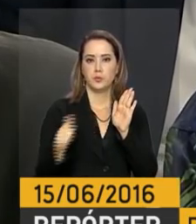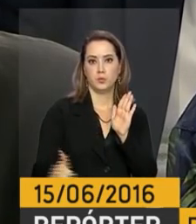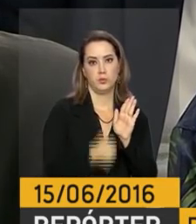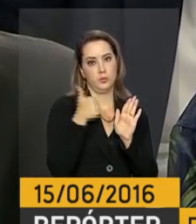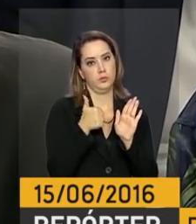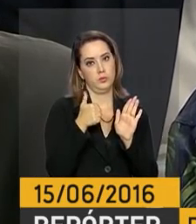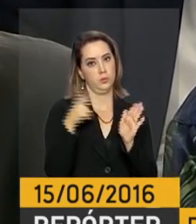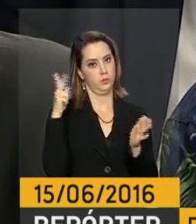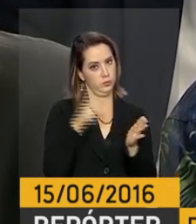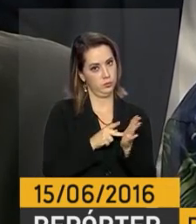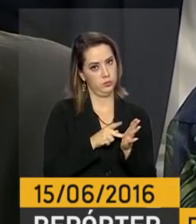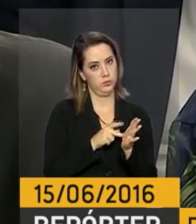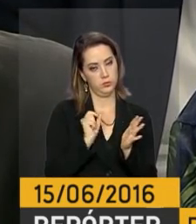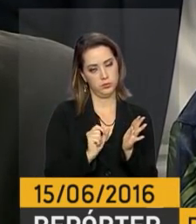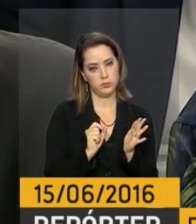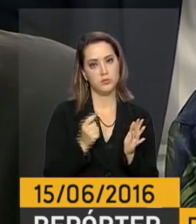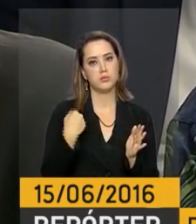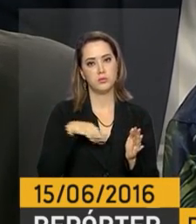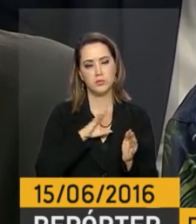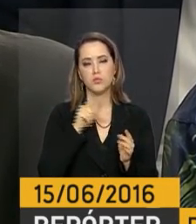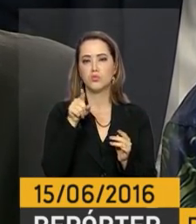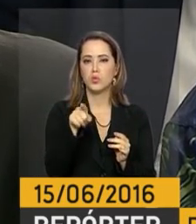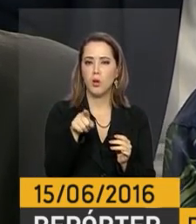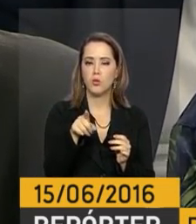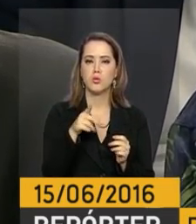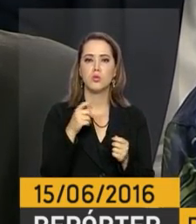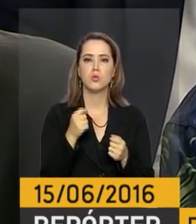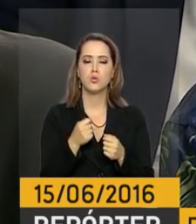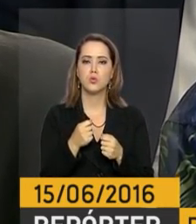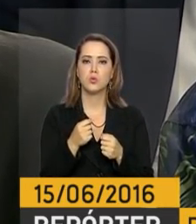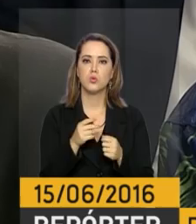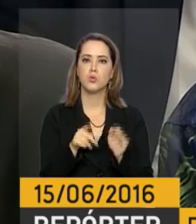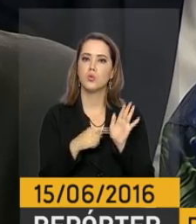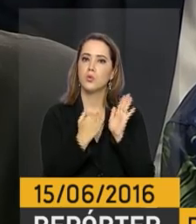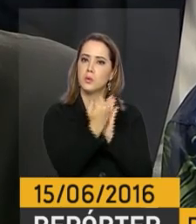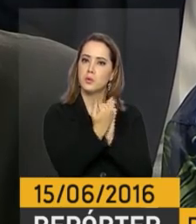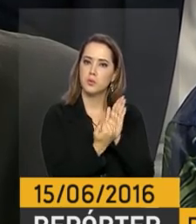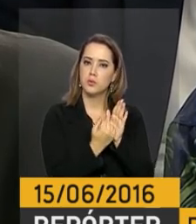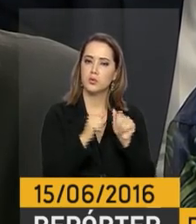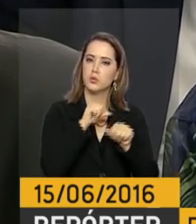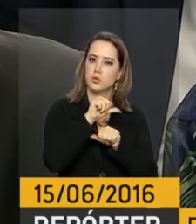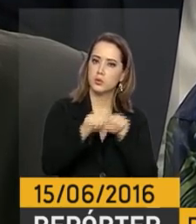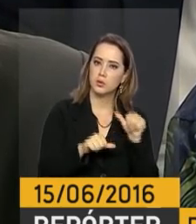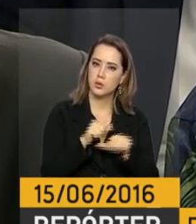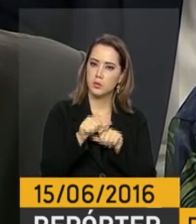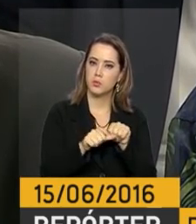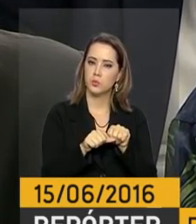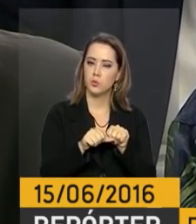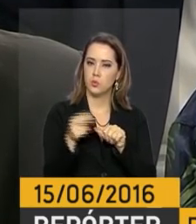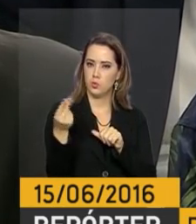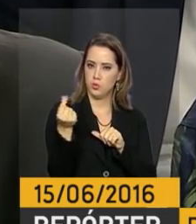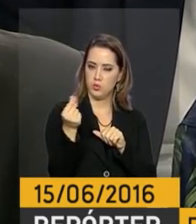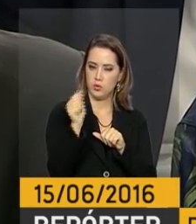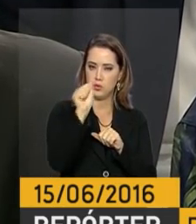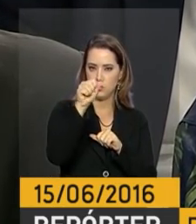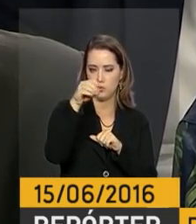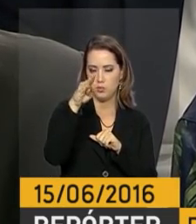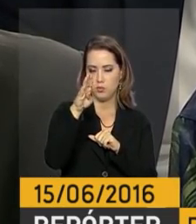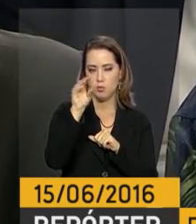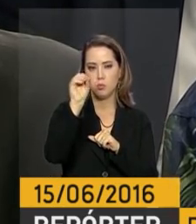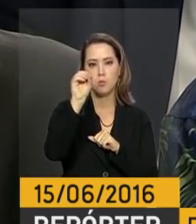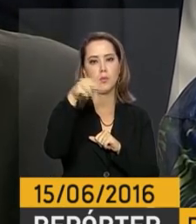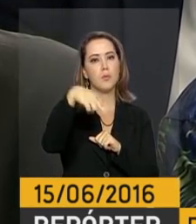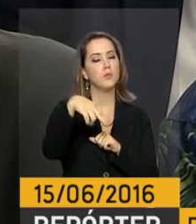uma das suas propostas era mudar a o abono salarial e também fazer mudanças eh na destinação do